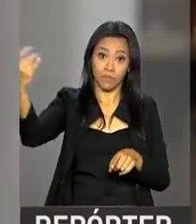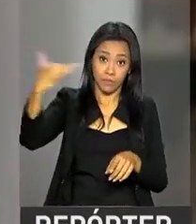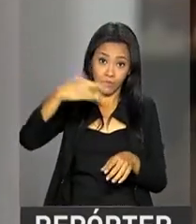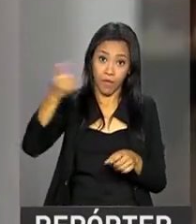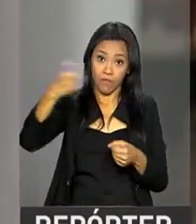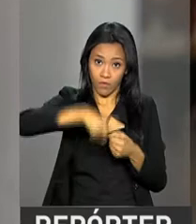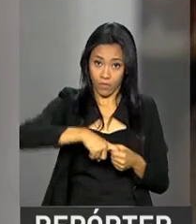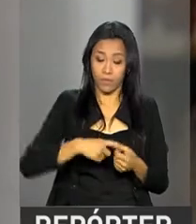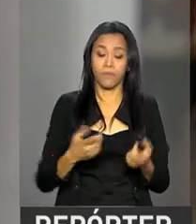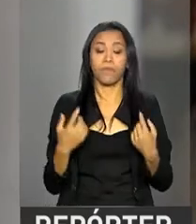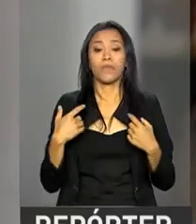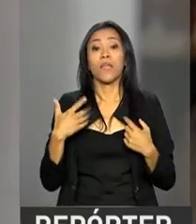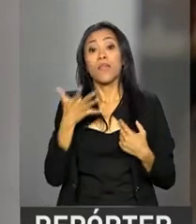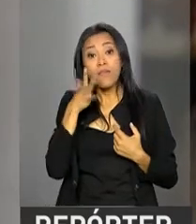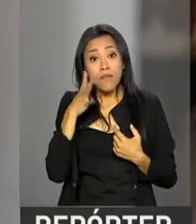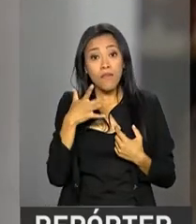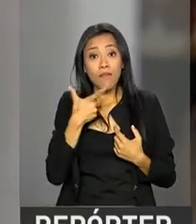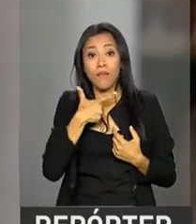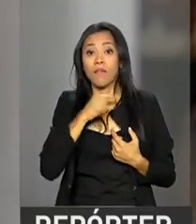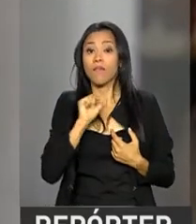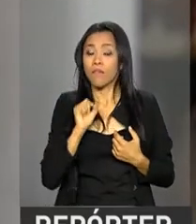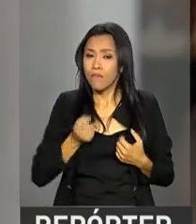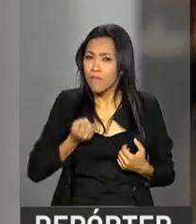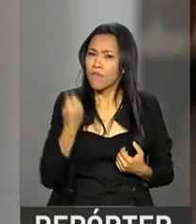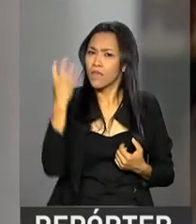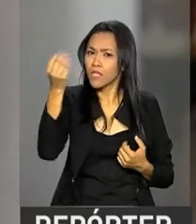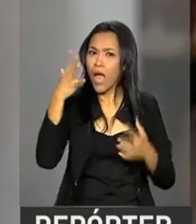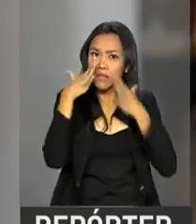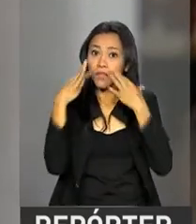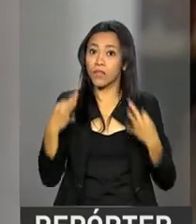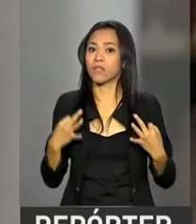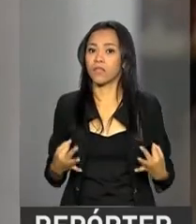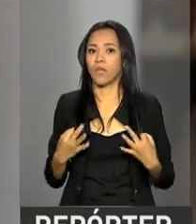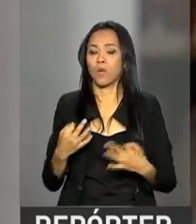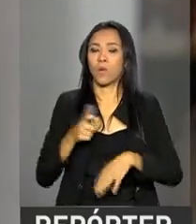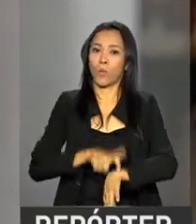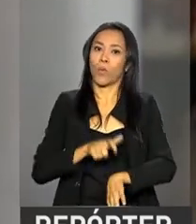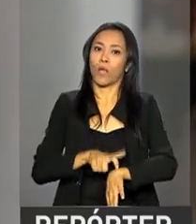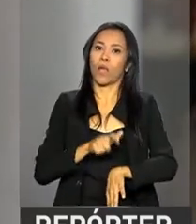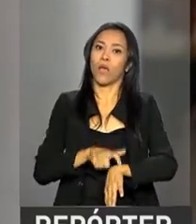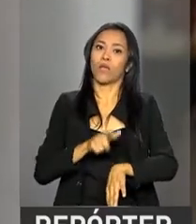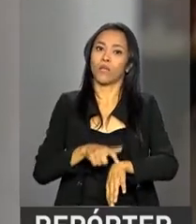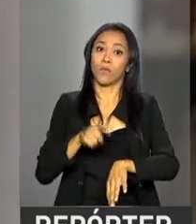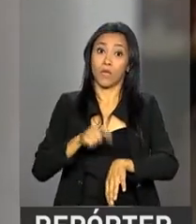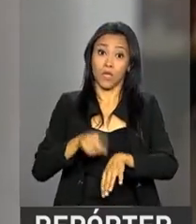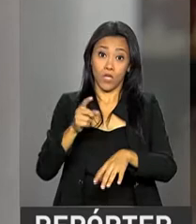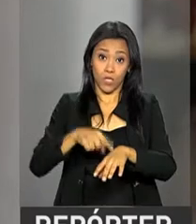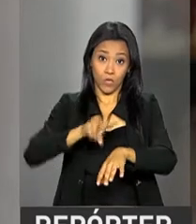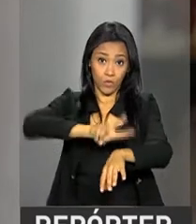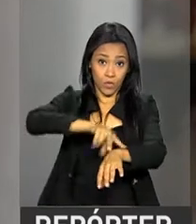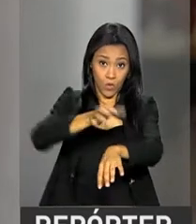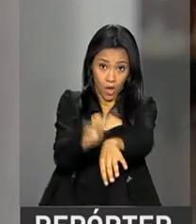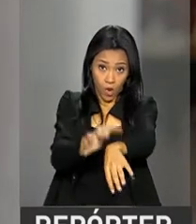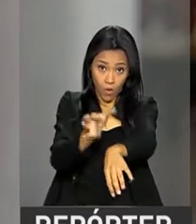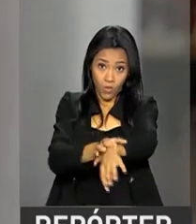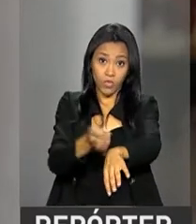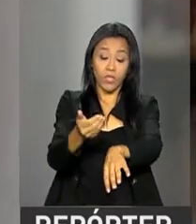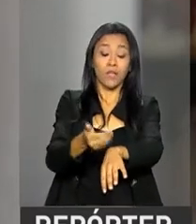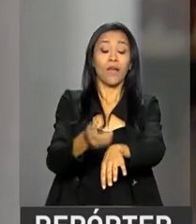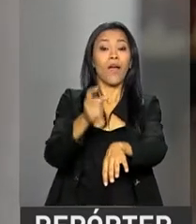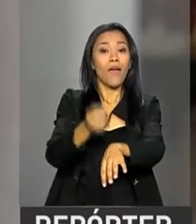vai viajar deve ficar atento com a mudança de horário neste final de semana quando os relógios devem ser adiantados